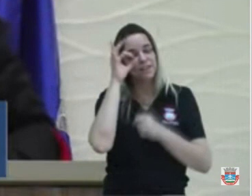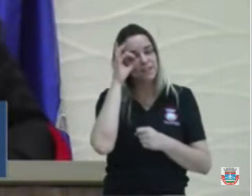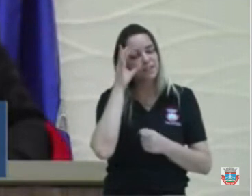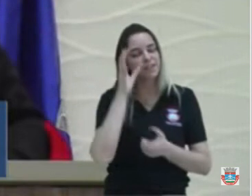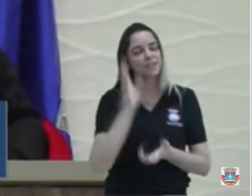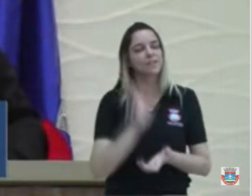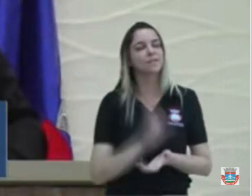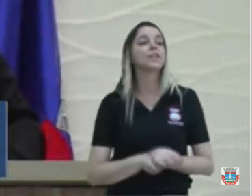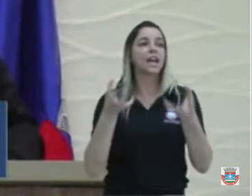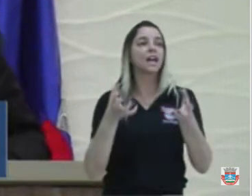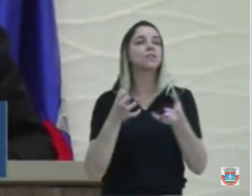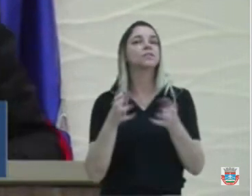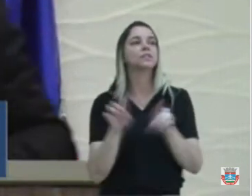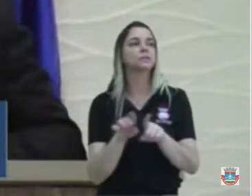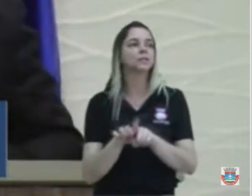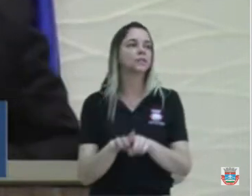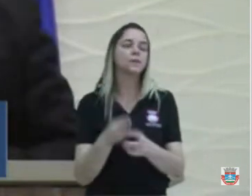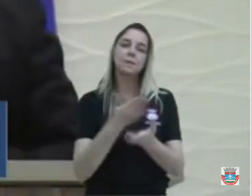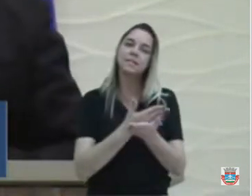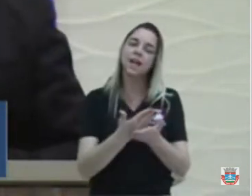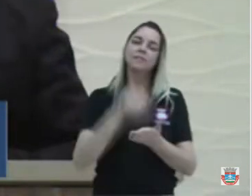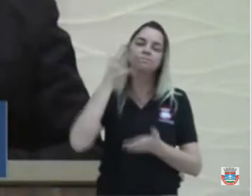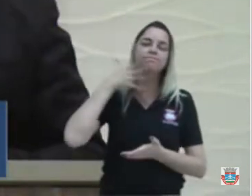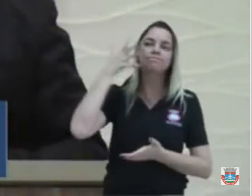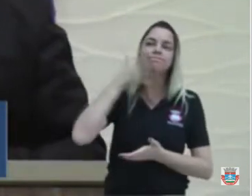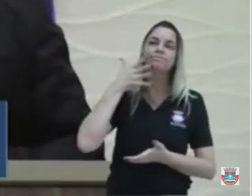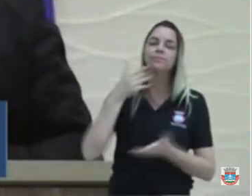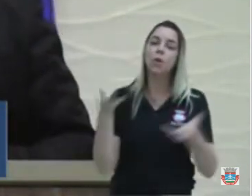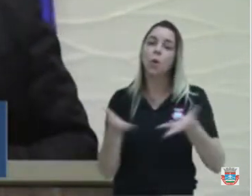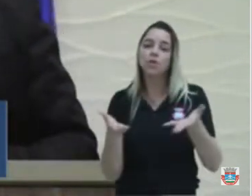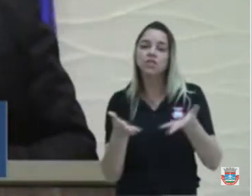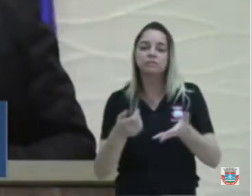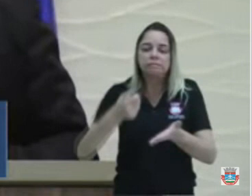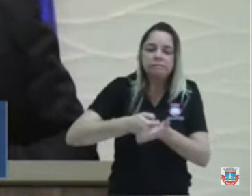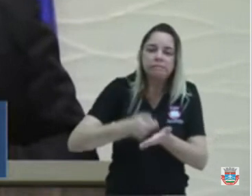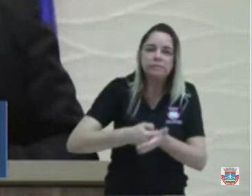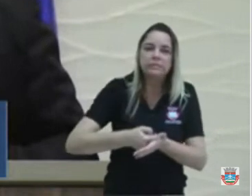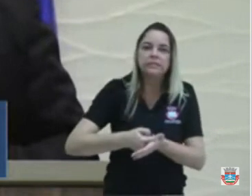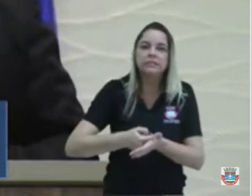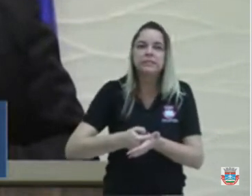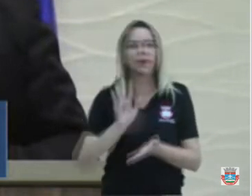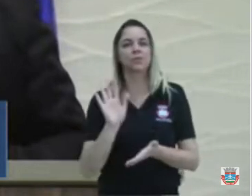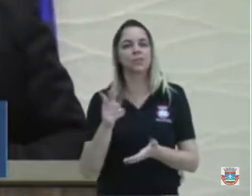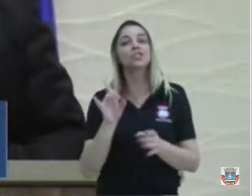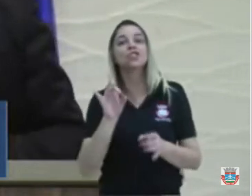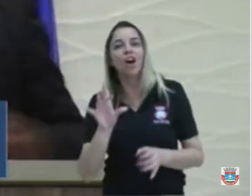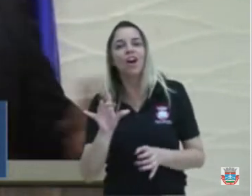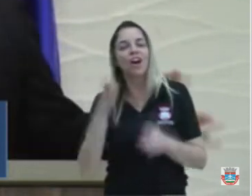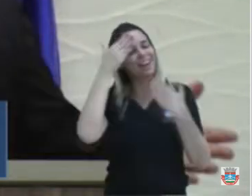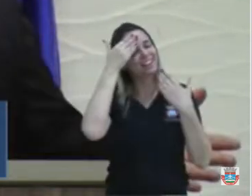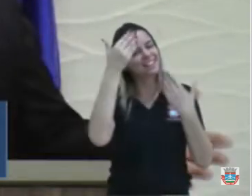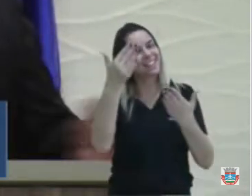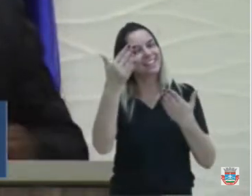Quero iniciar minhas palavras falando que hoje eu não queria nem estar cobrando nada, queria só agradecer. Mas